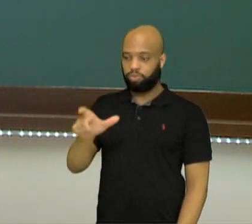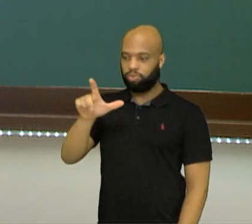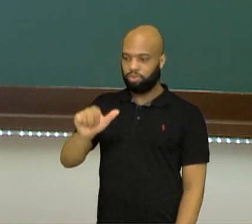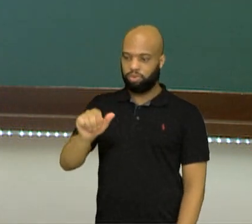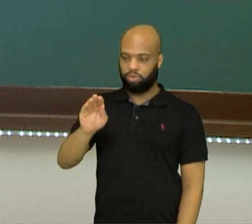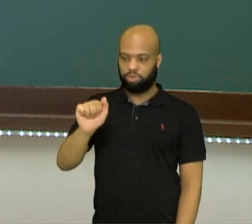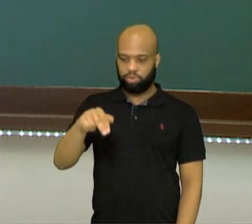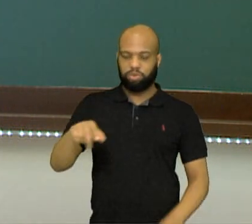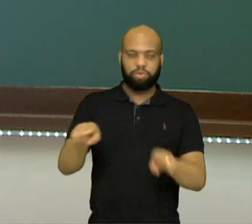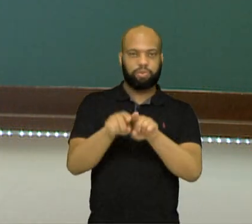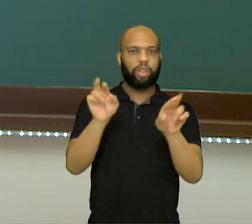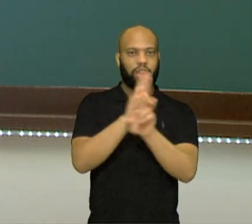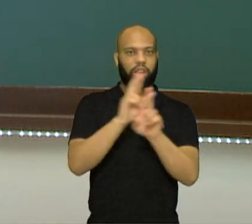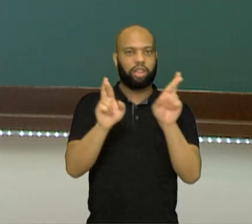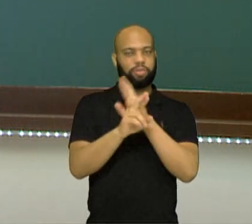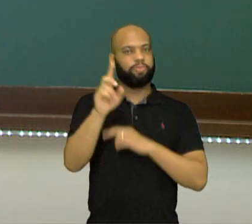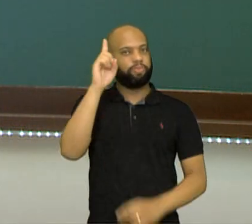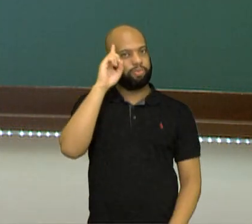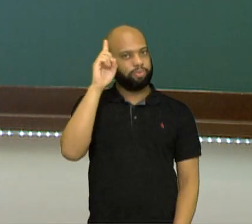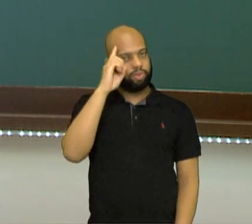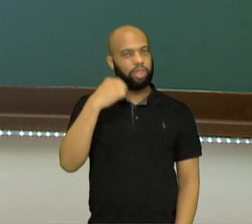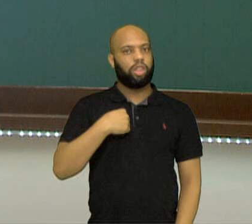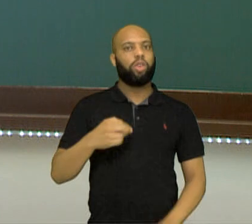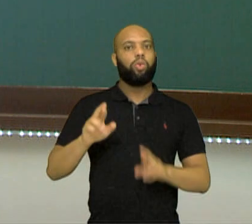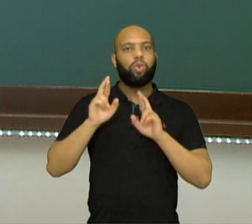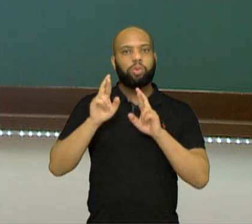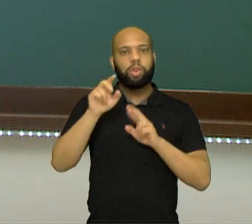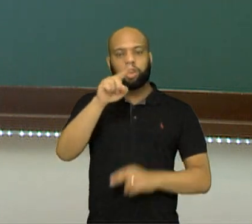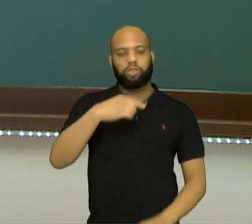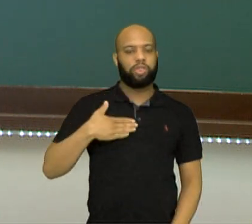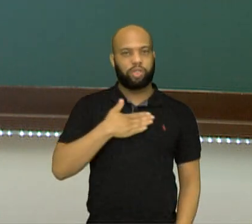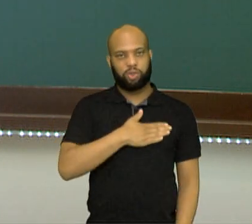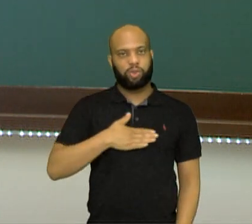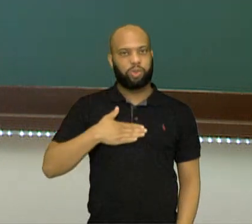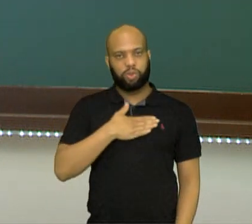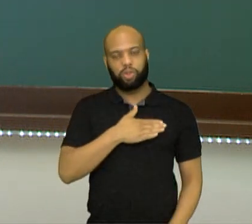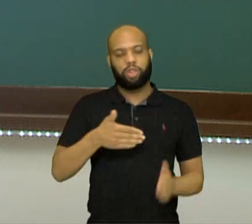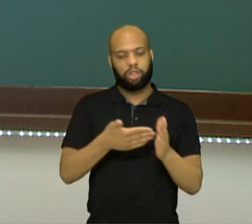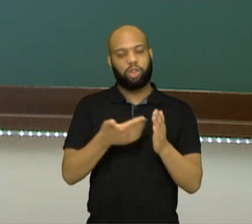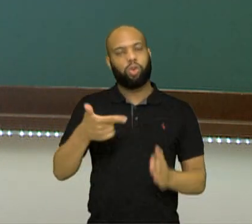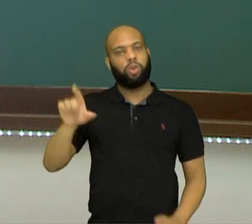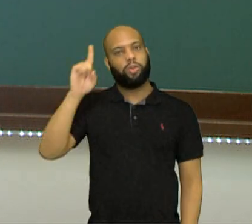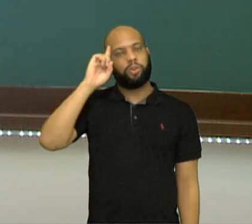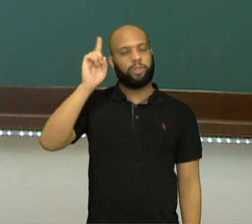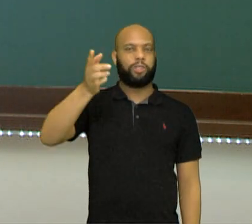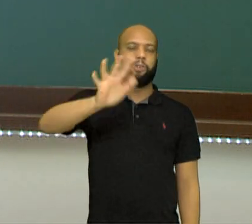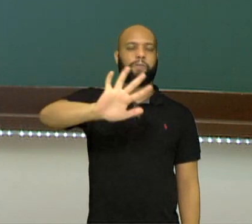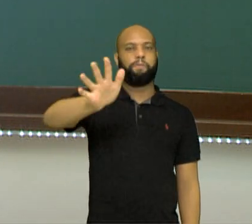relação com o movimento cotidiano. Eu espero que vocês tenham gostado e até breve.